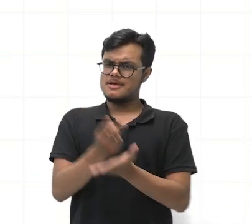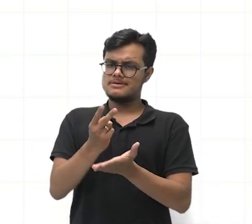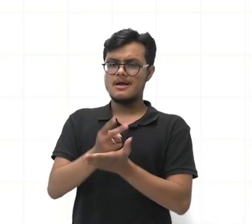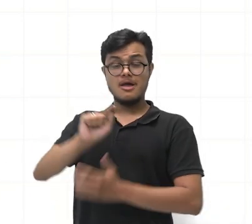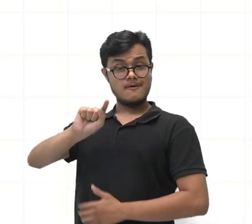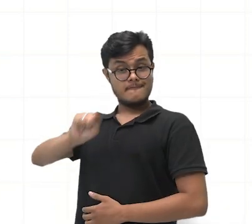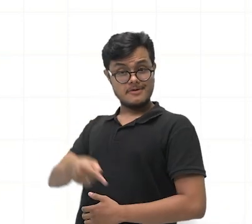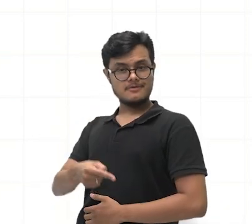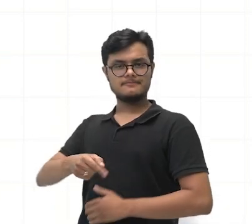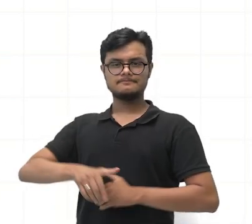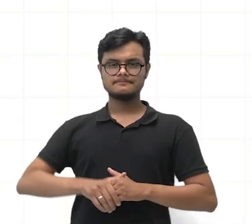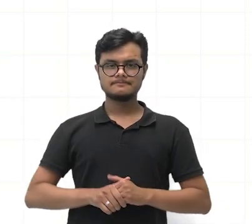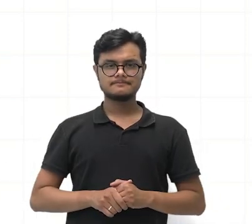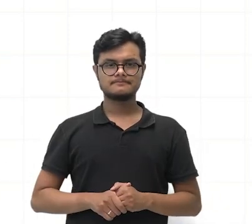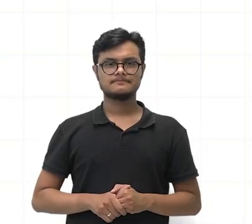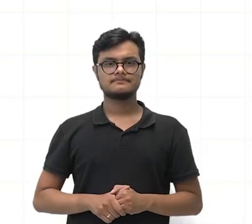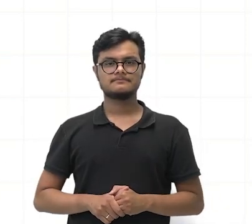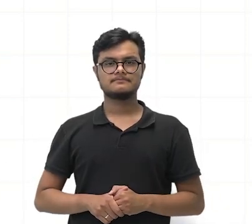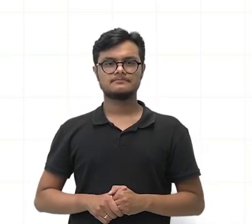a vírgula.